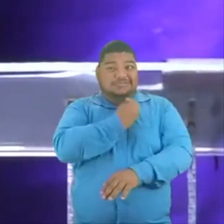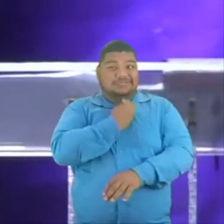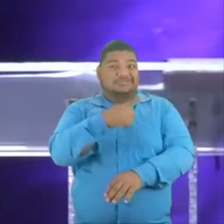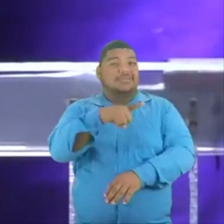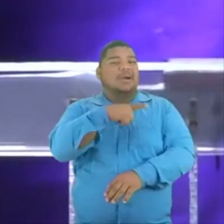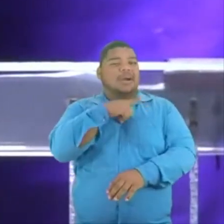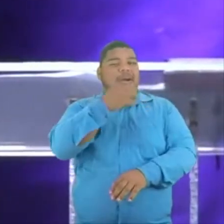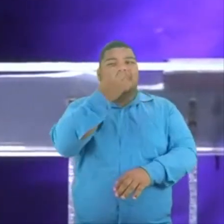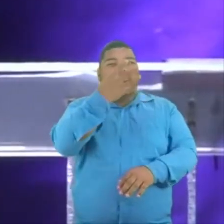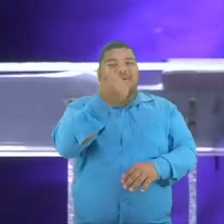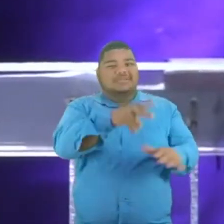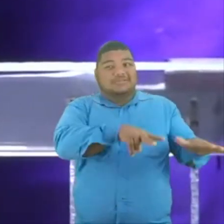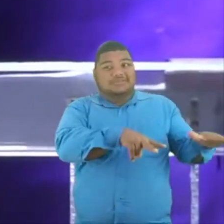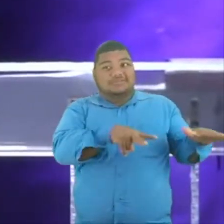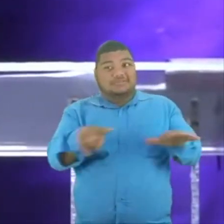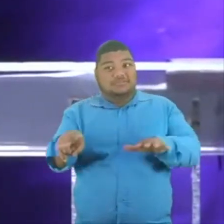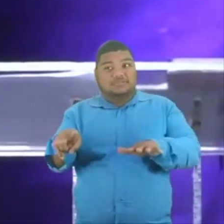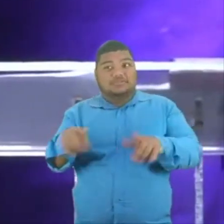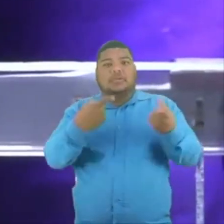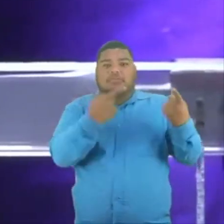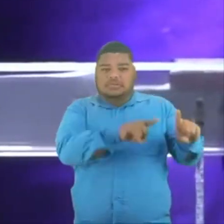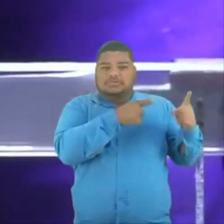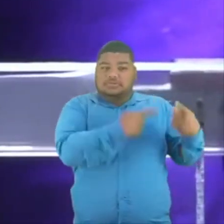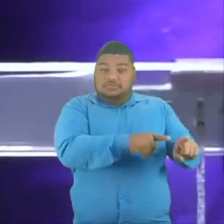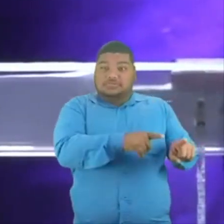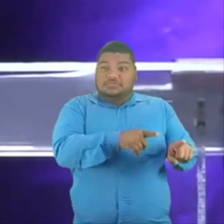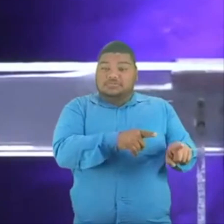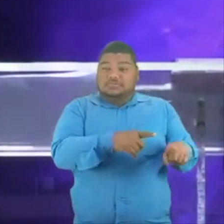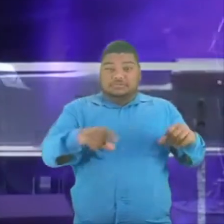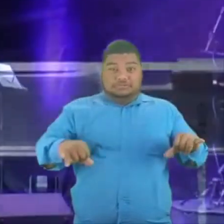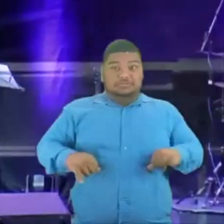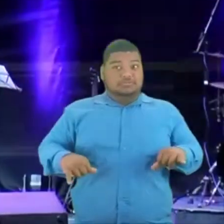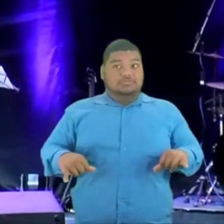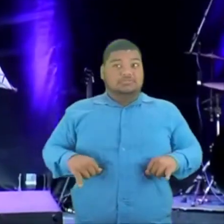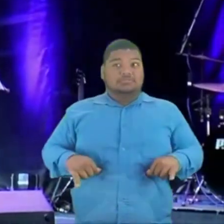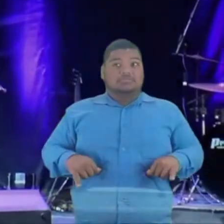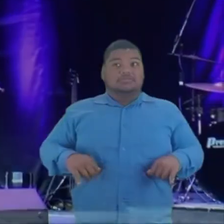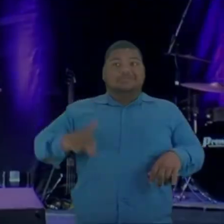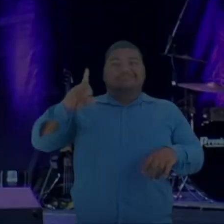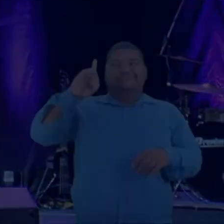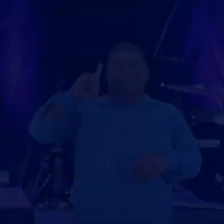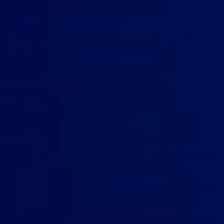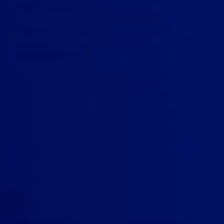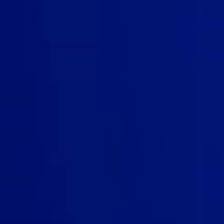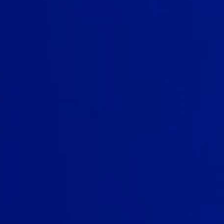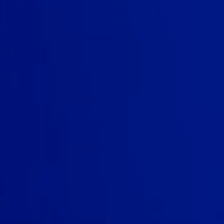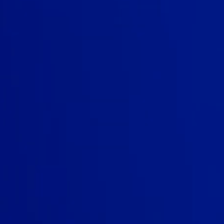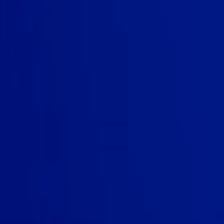semana, com perseguições e aflições, se Deus permitir.